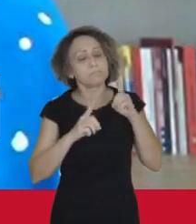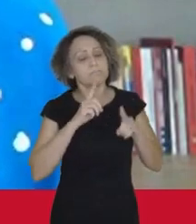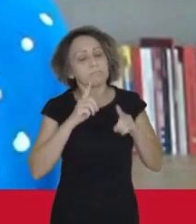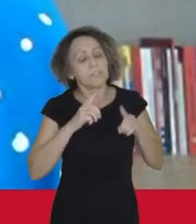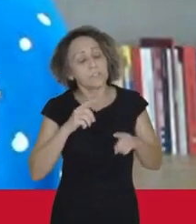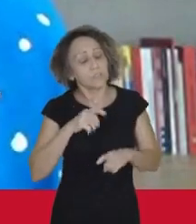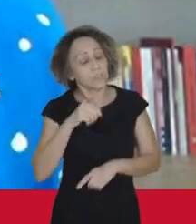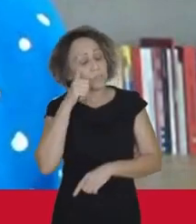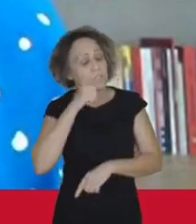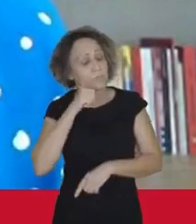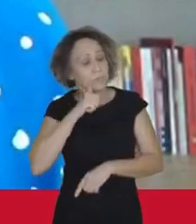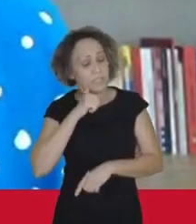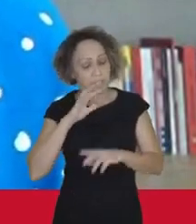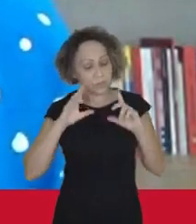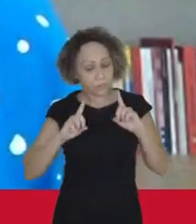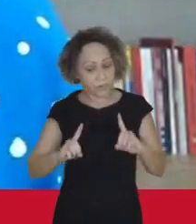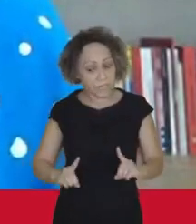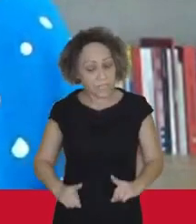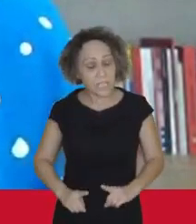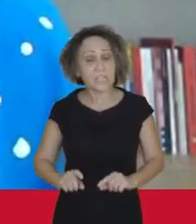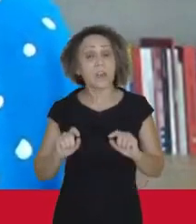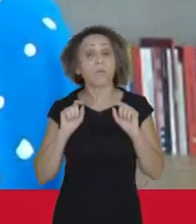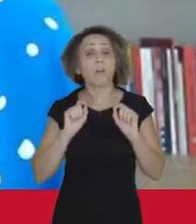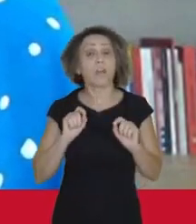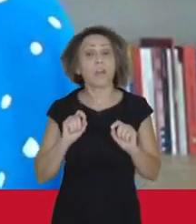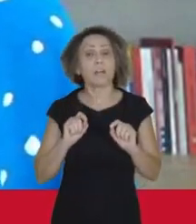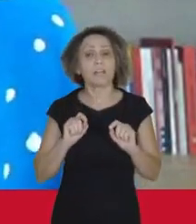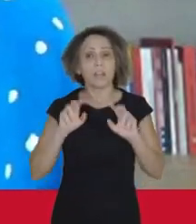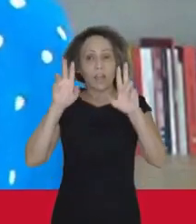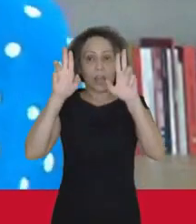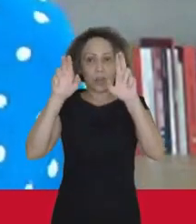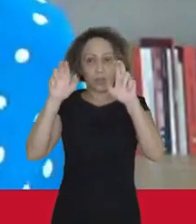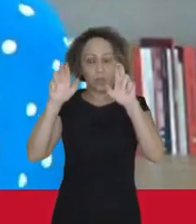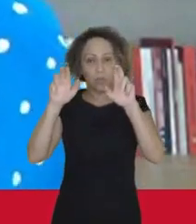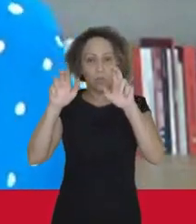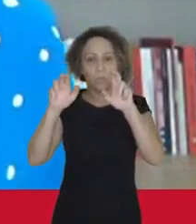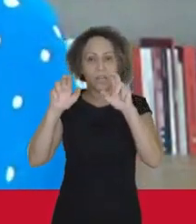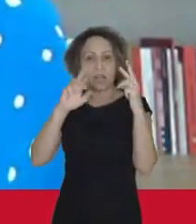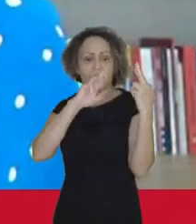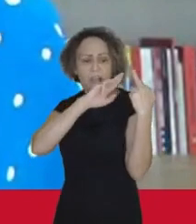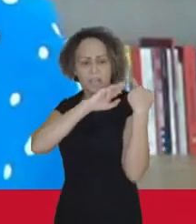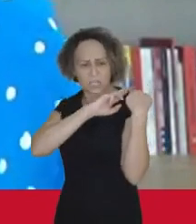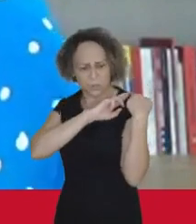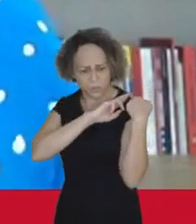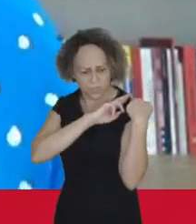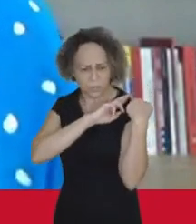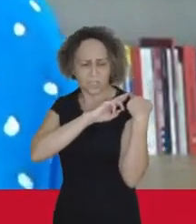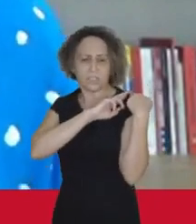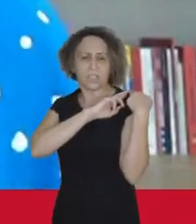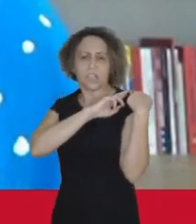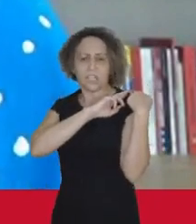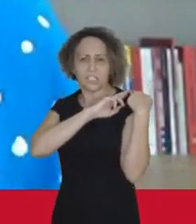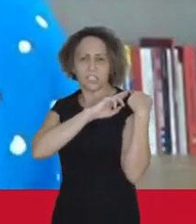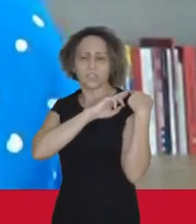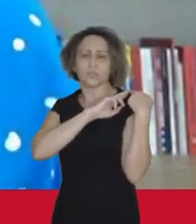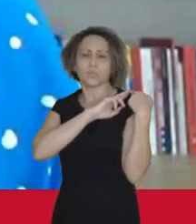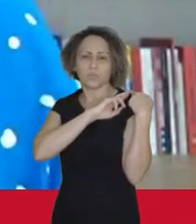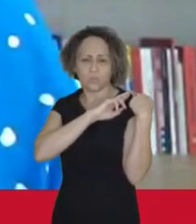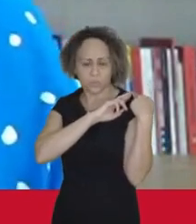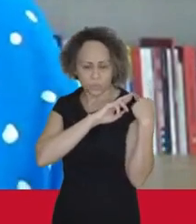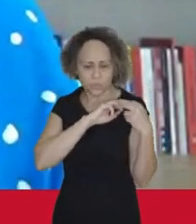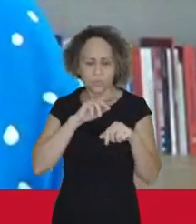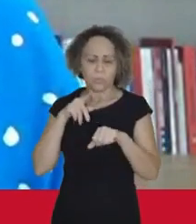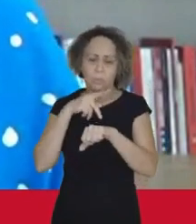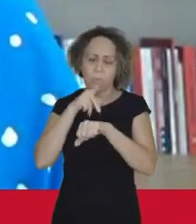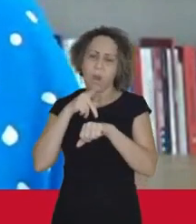a questão colocada aqui é sobre o papel do Estado. Do ponto de vista da gestão da